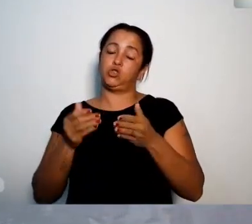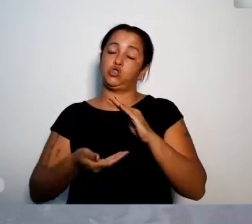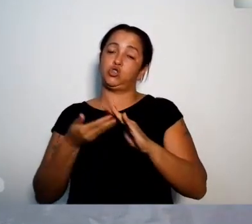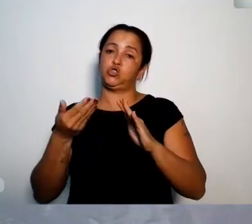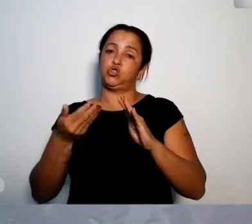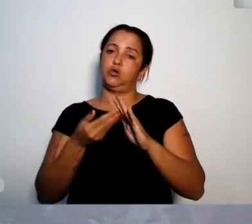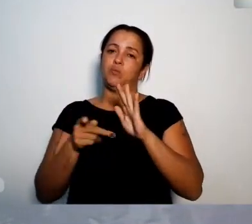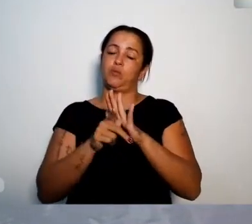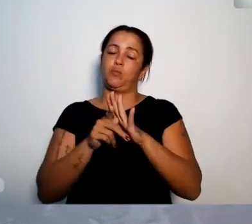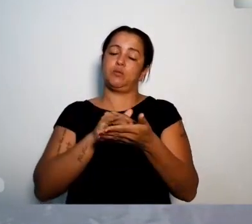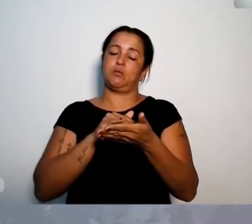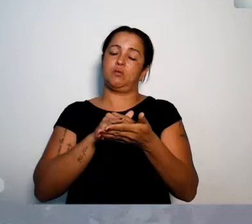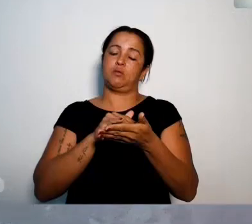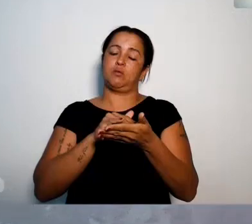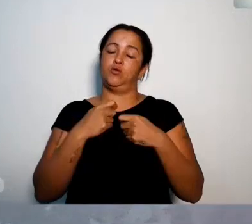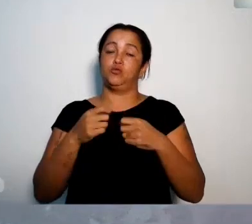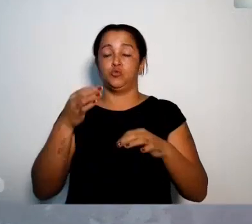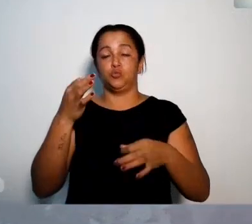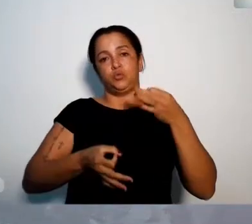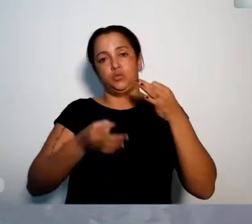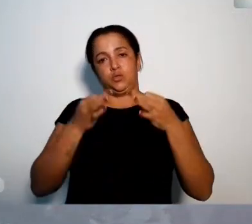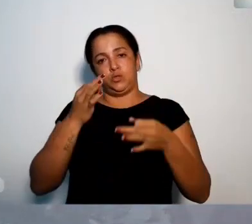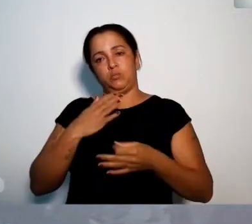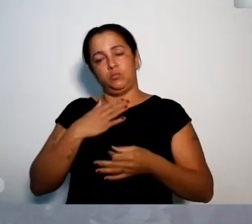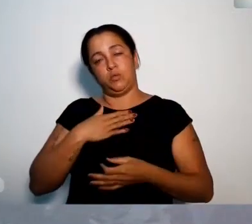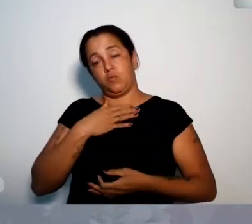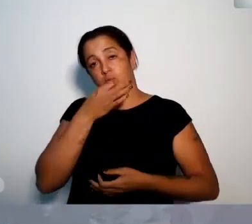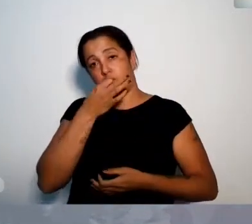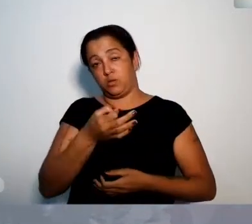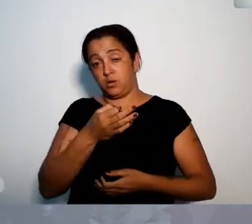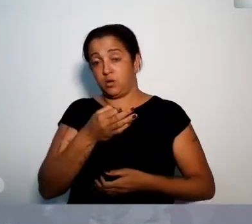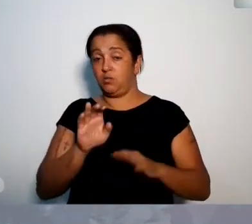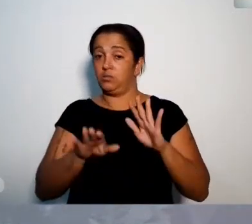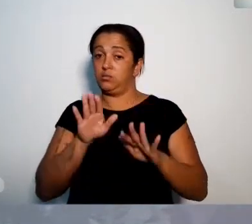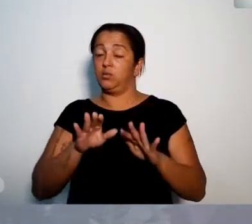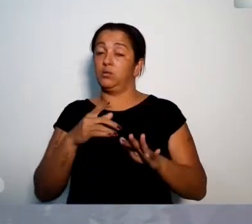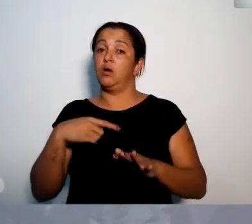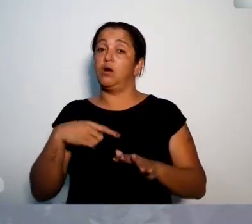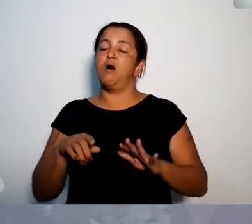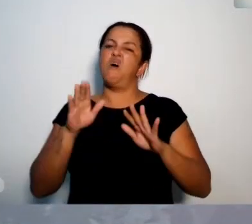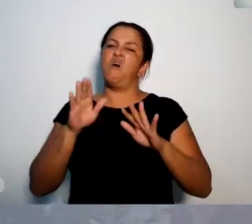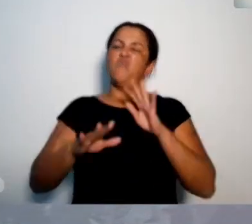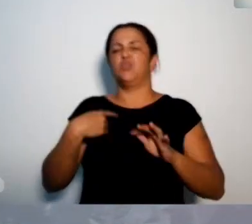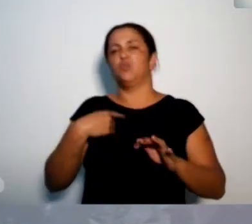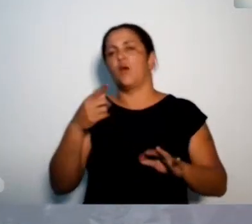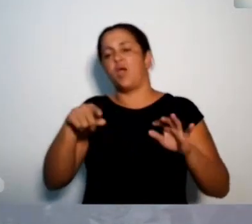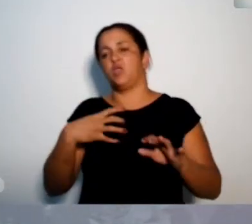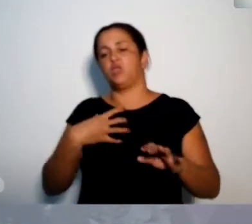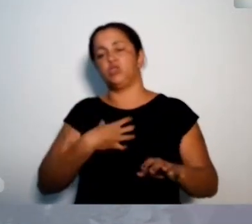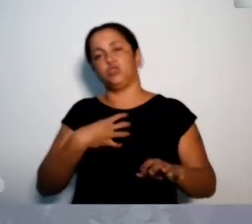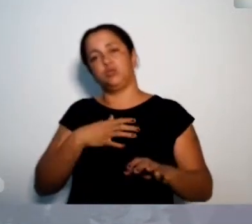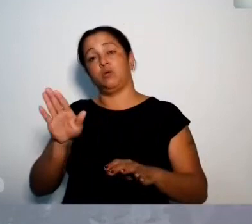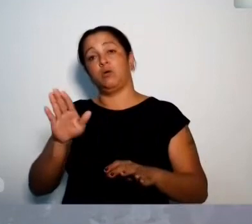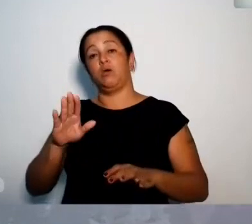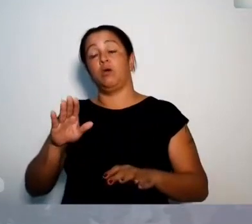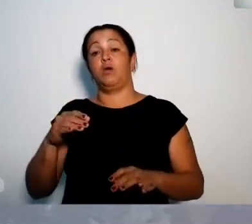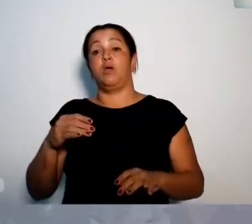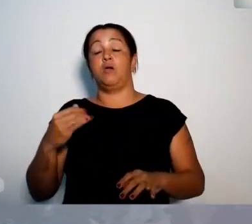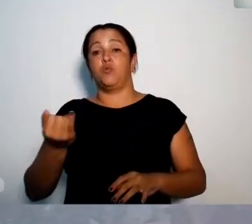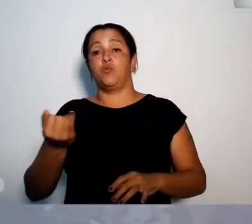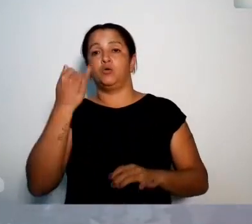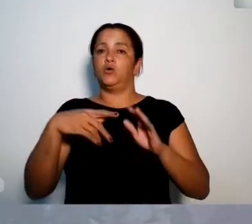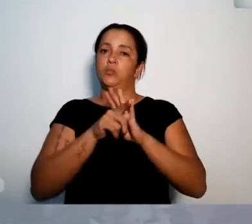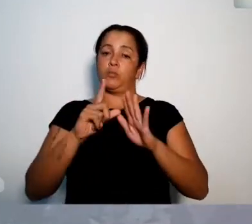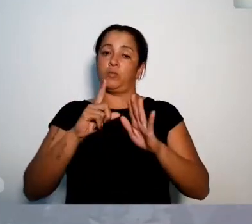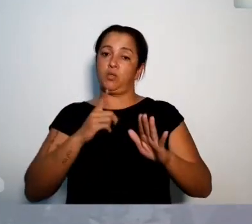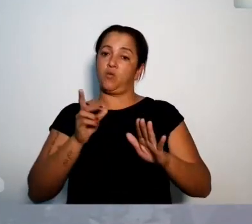que na minha opinião, talvez não no atual formato, mas era importantíssima que ela continuasse a existir no nosso município, não uma